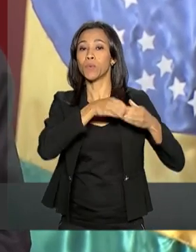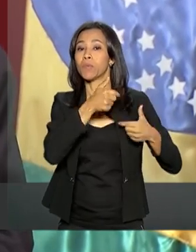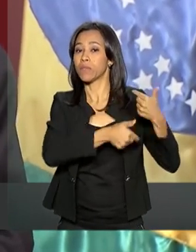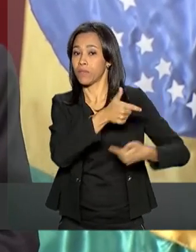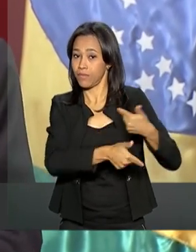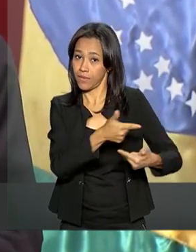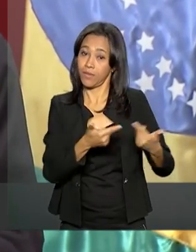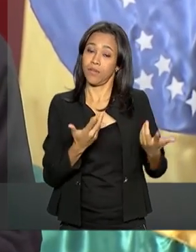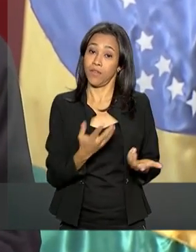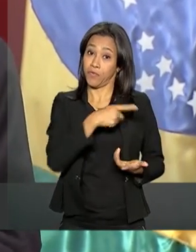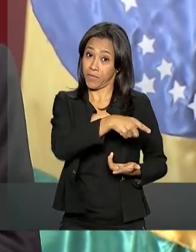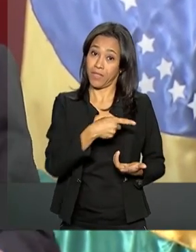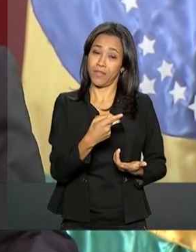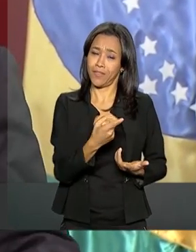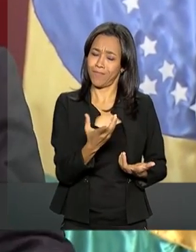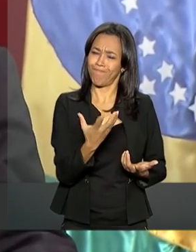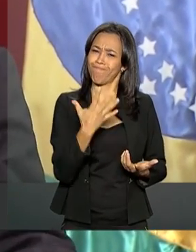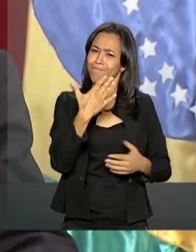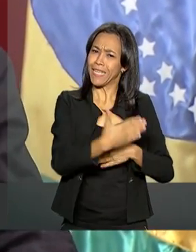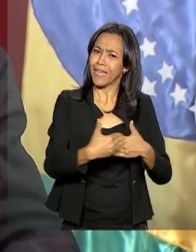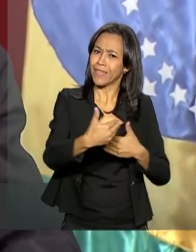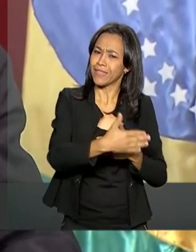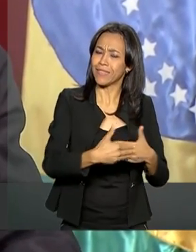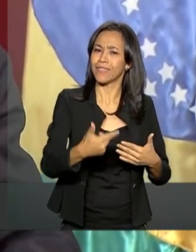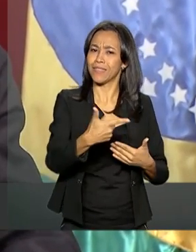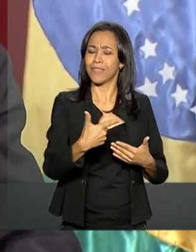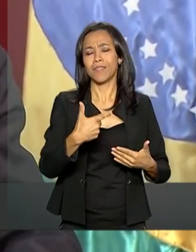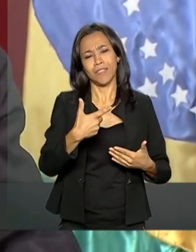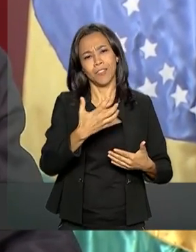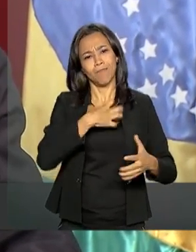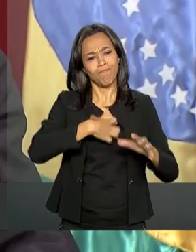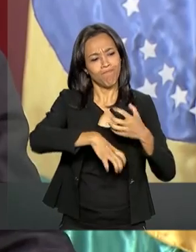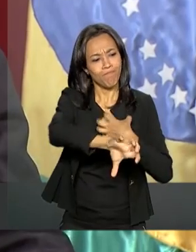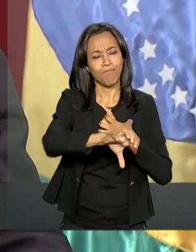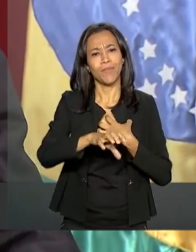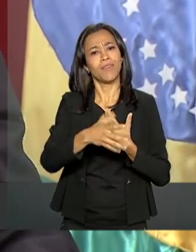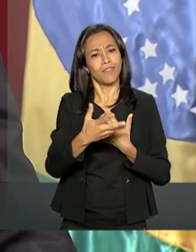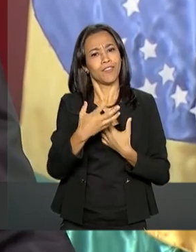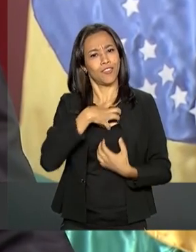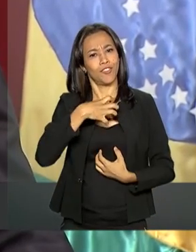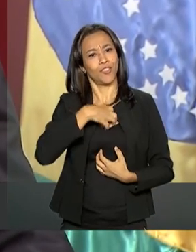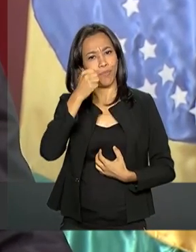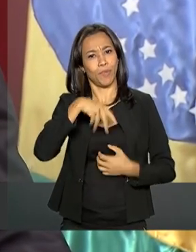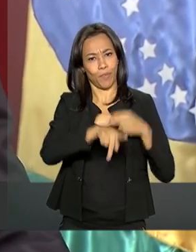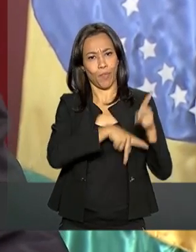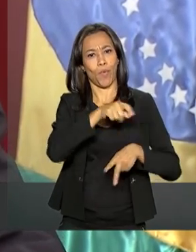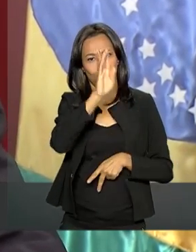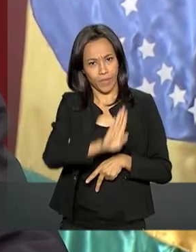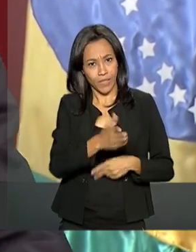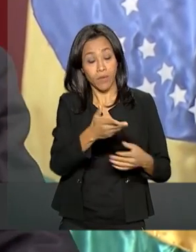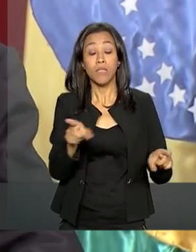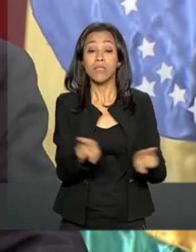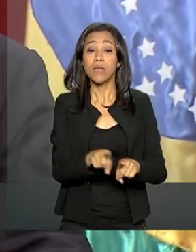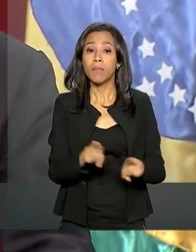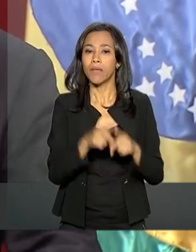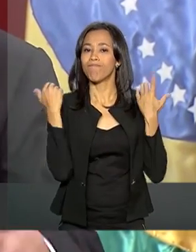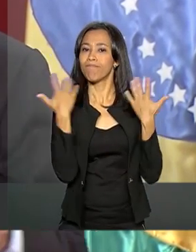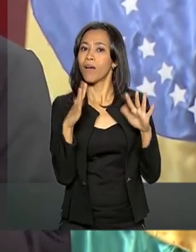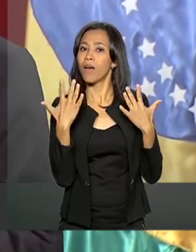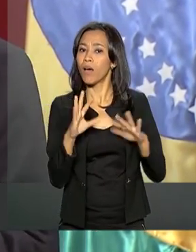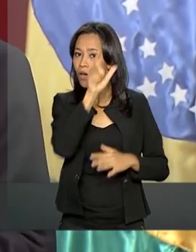através do senhor, expressar o nosso carinho e apreço pelo povo brasileiro. Mas também quero